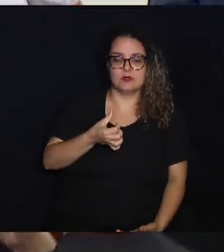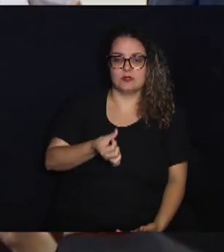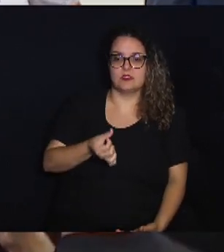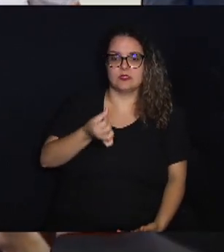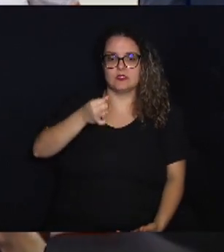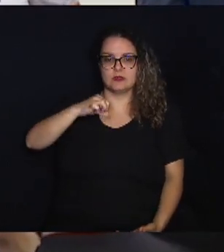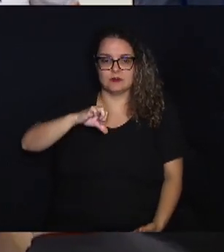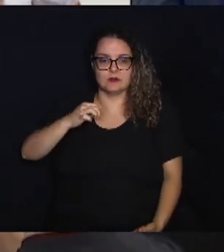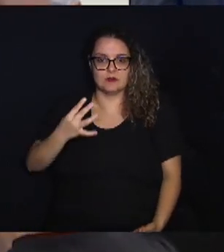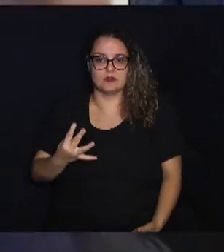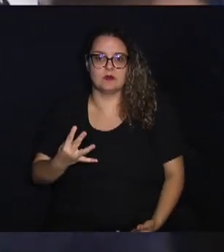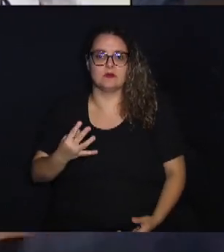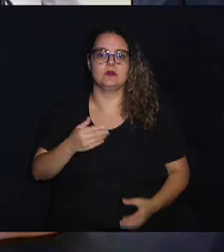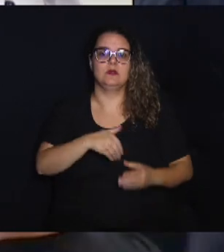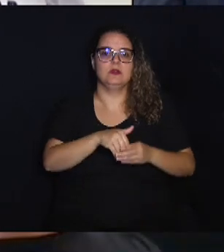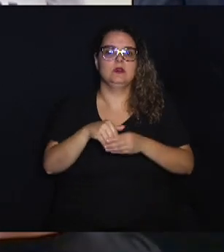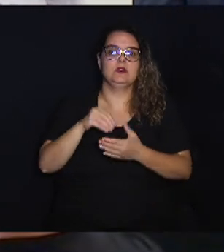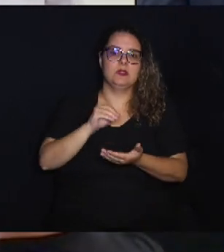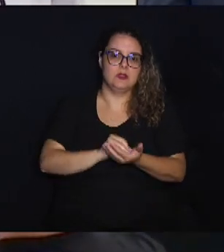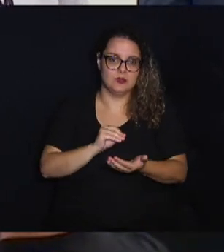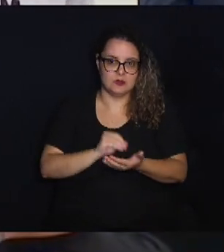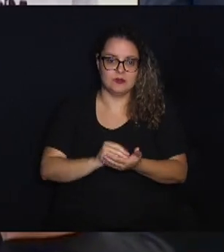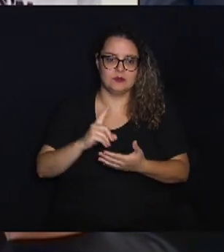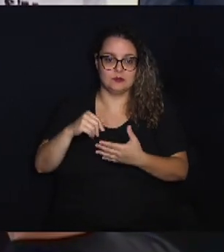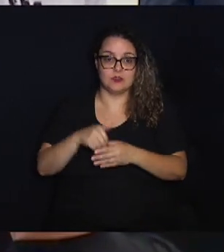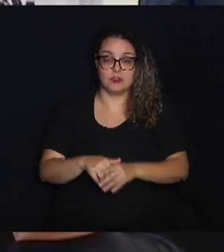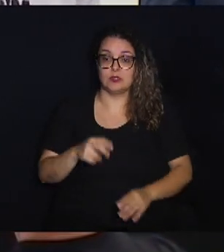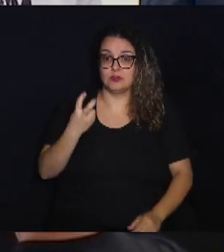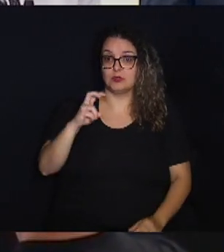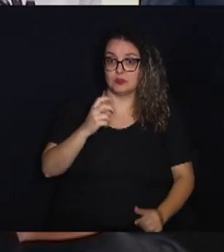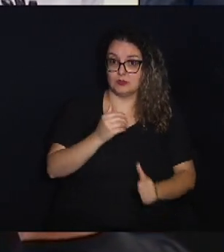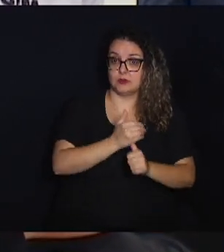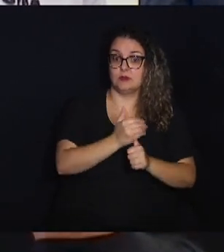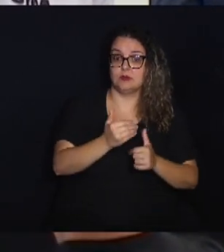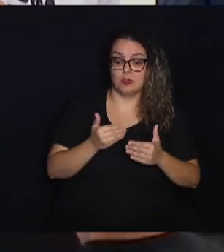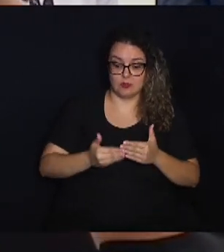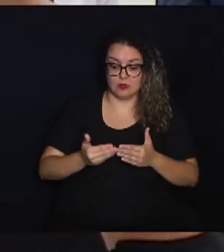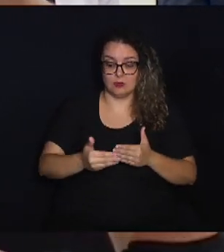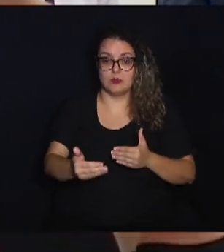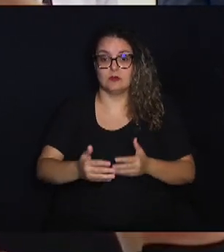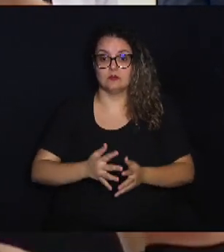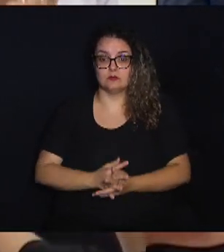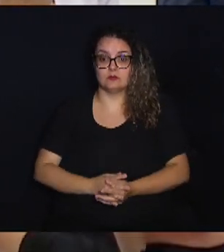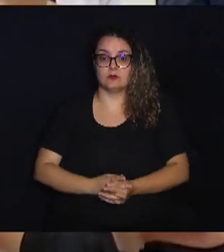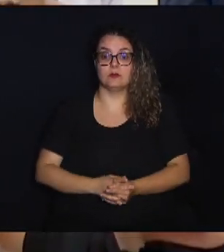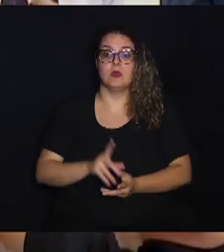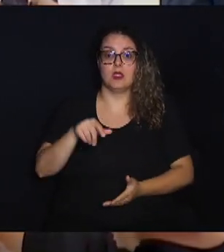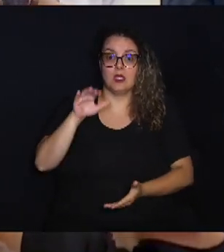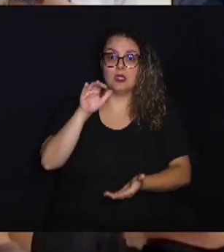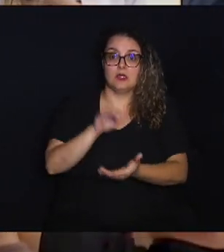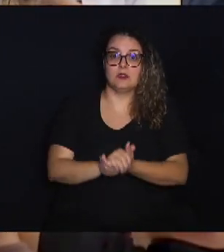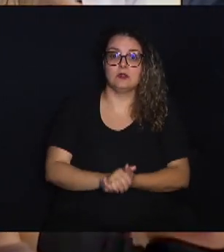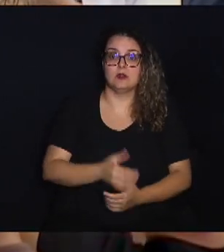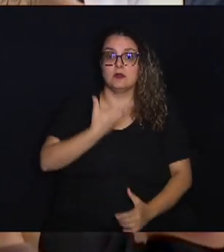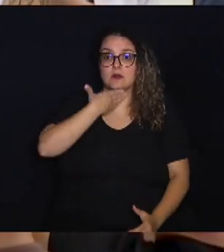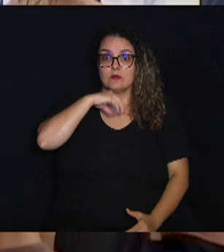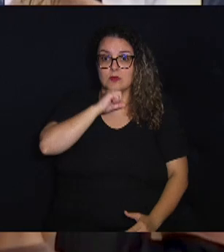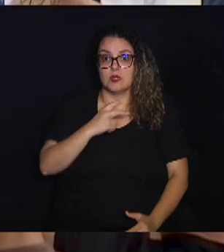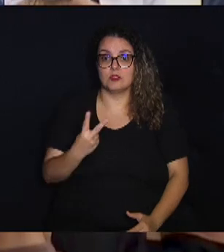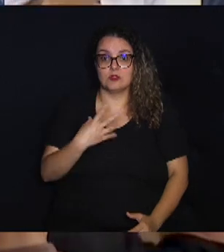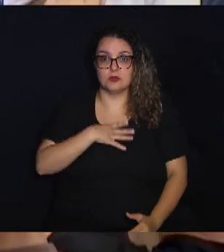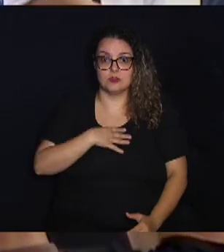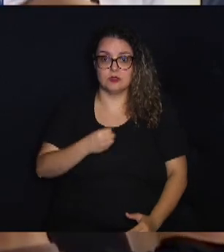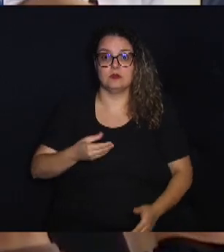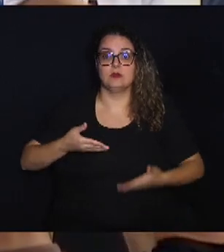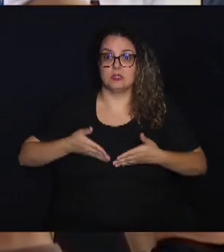5.694 votos na última eleição e está no 5º mandato consecutivo. É casado e pai de 2 filhos.